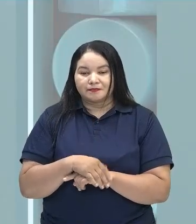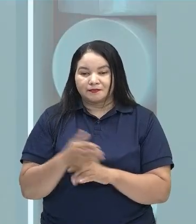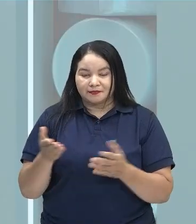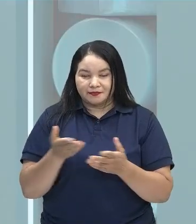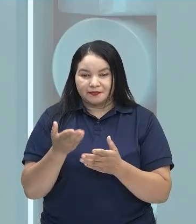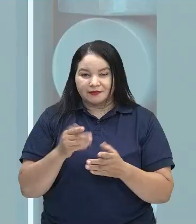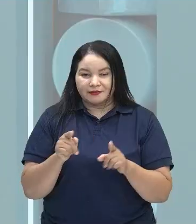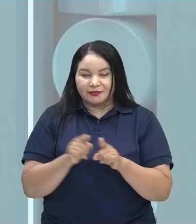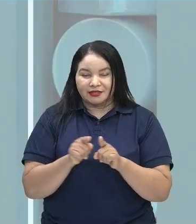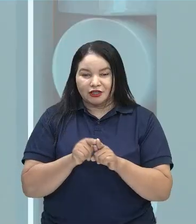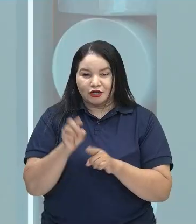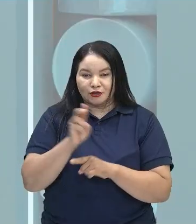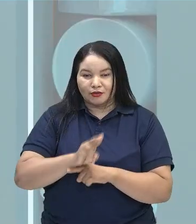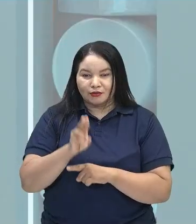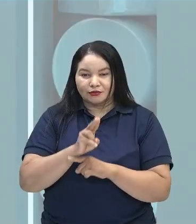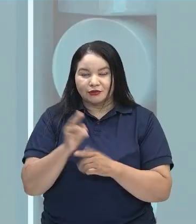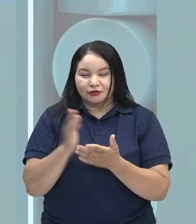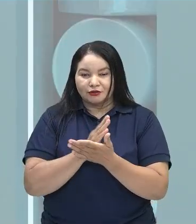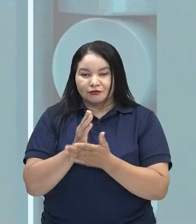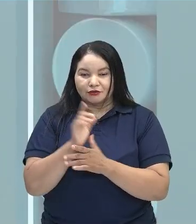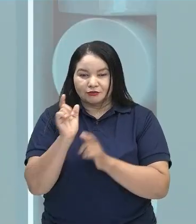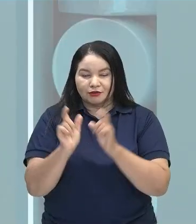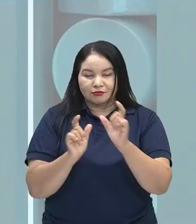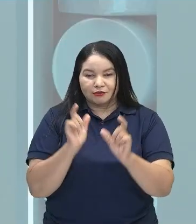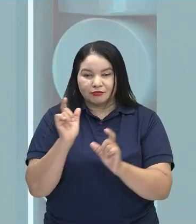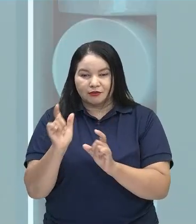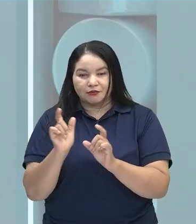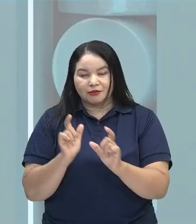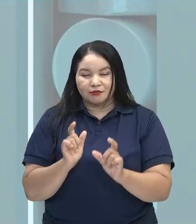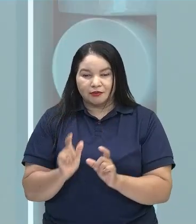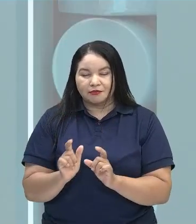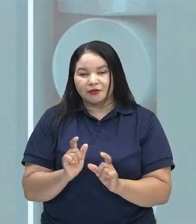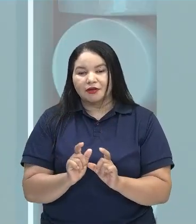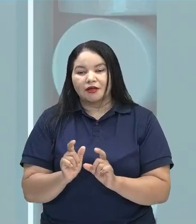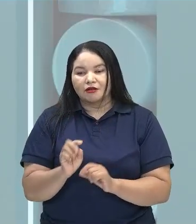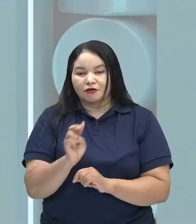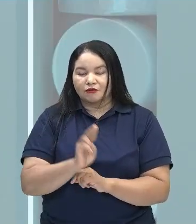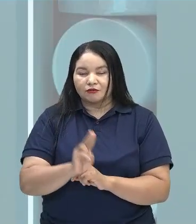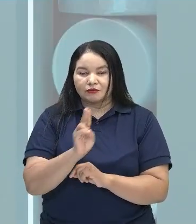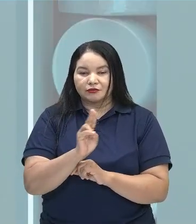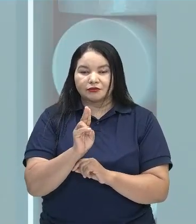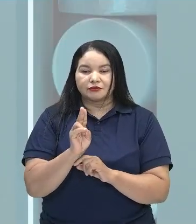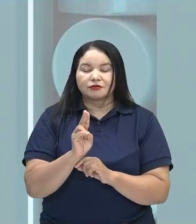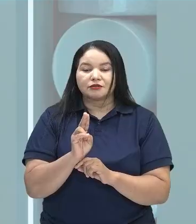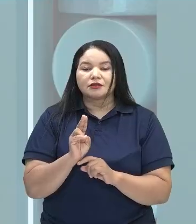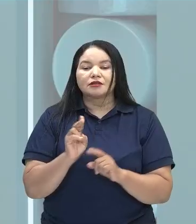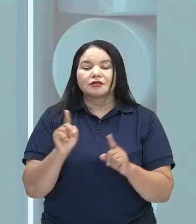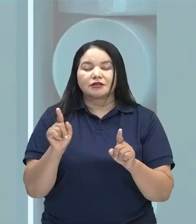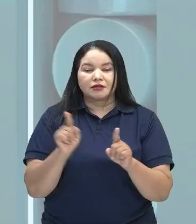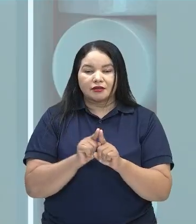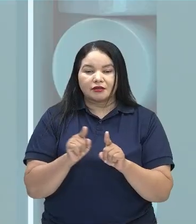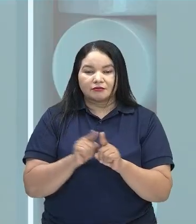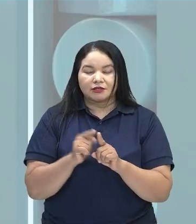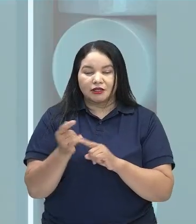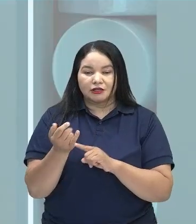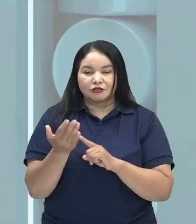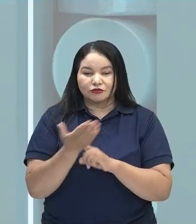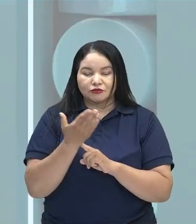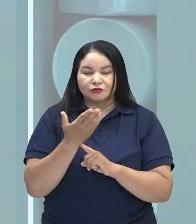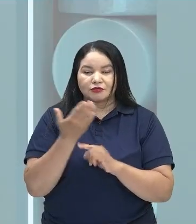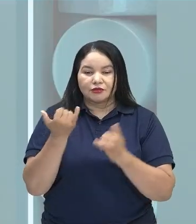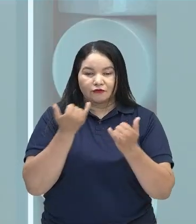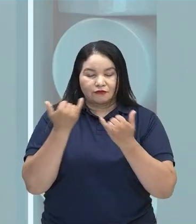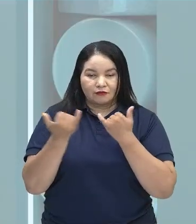que o uso de expressões como obviously e the data clearly shows, né, os dados claramente